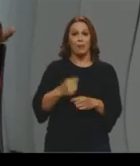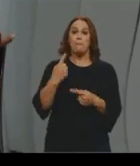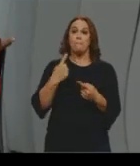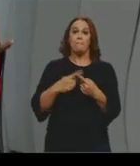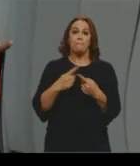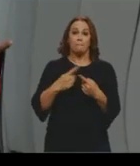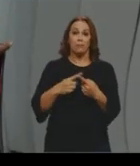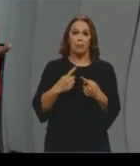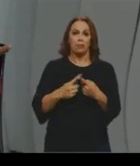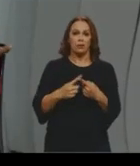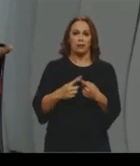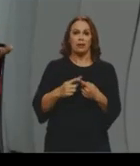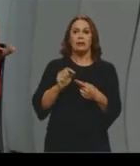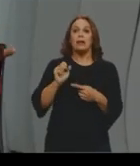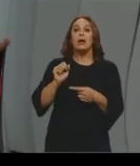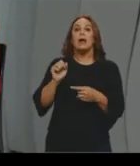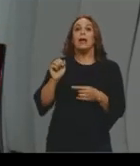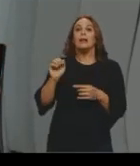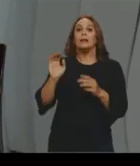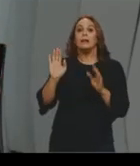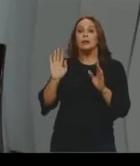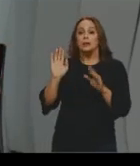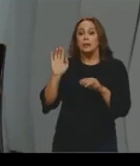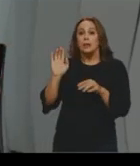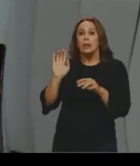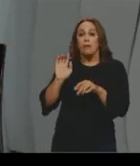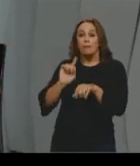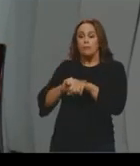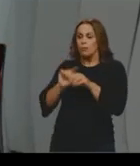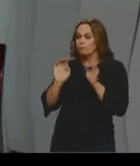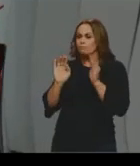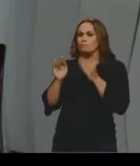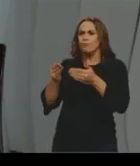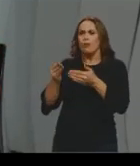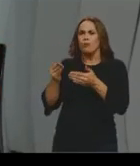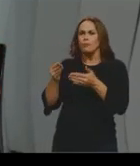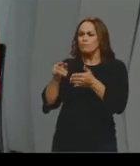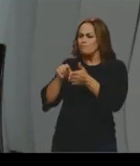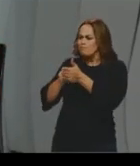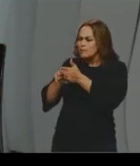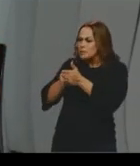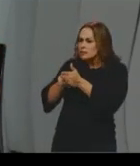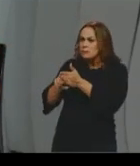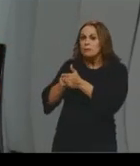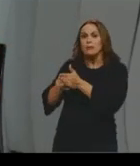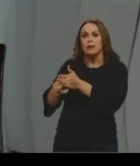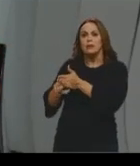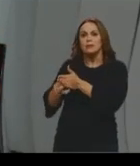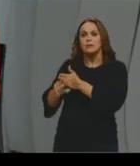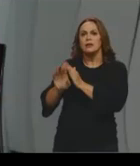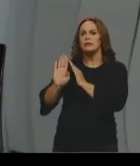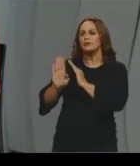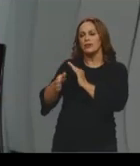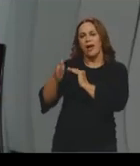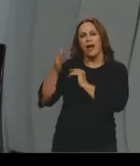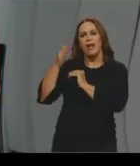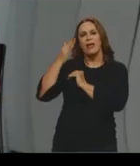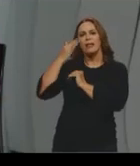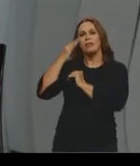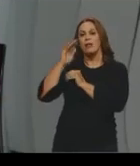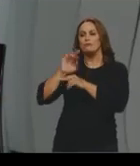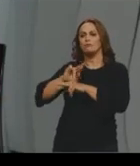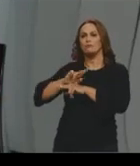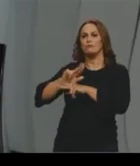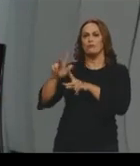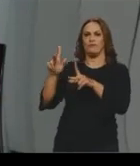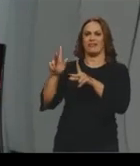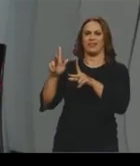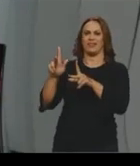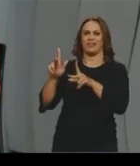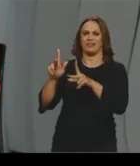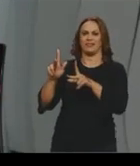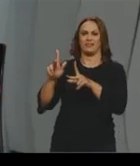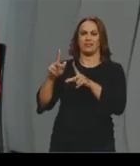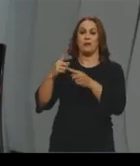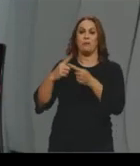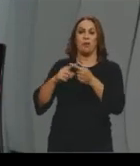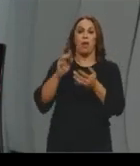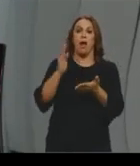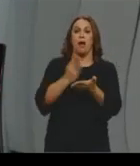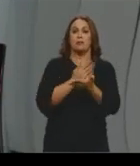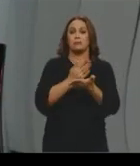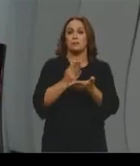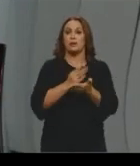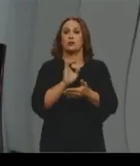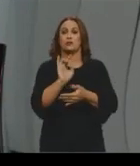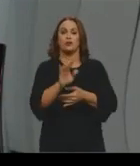se livrar dessas visões. Porque muitas vezes a gente reproduz aquilo que a gente ouve. Então é necessário uma abertura maior para tratar do